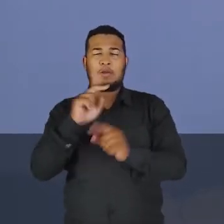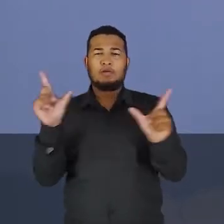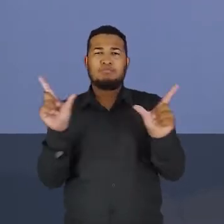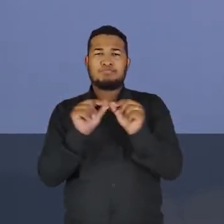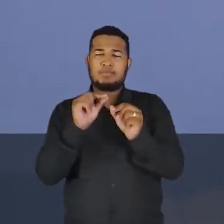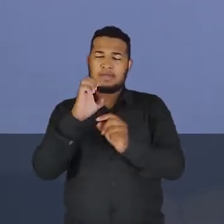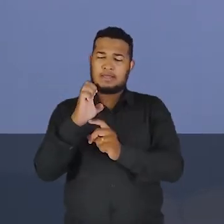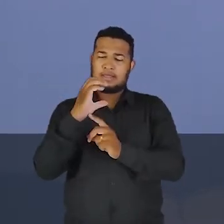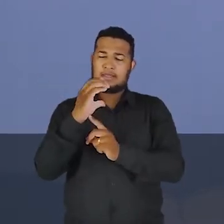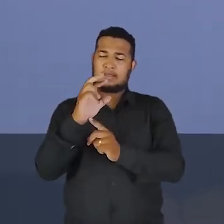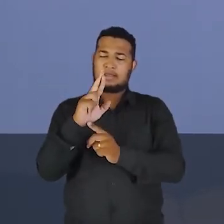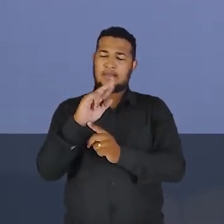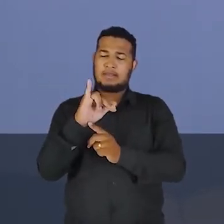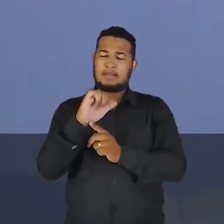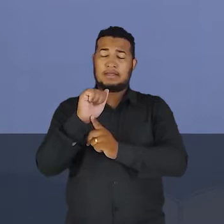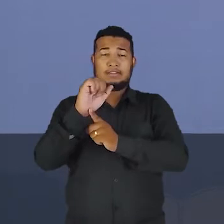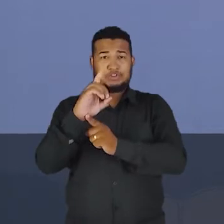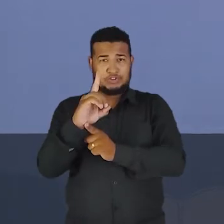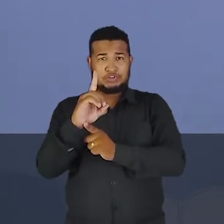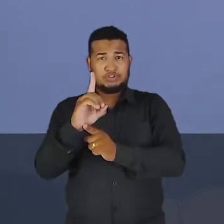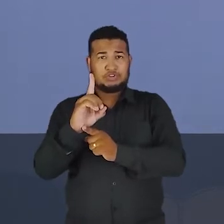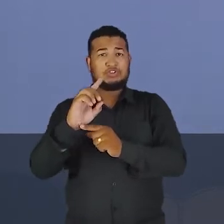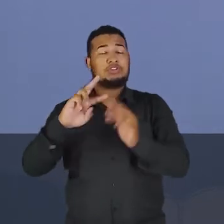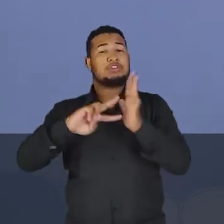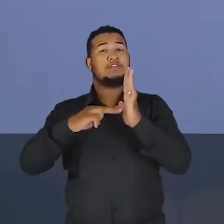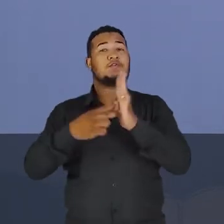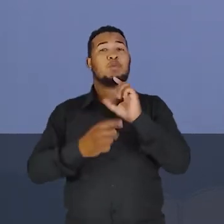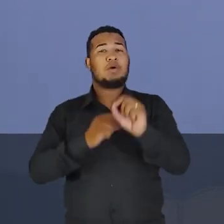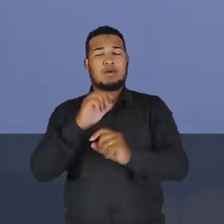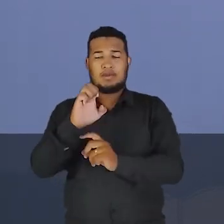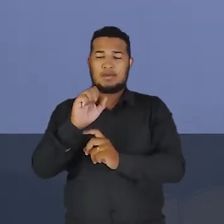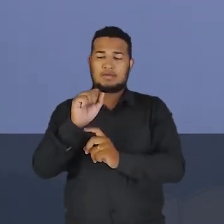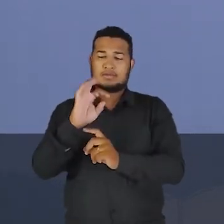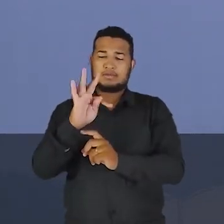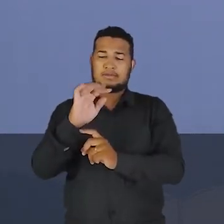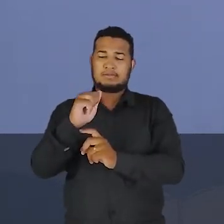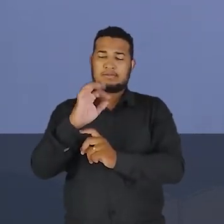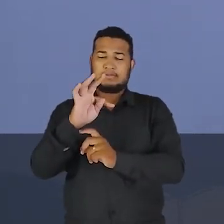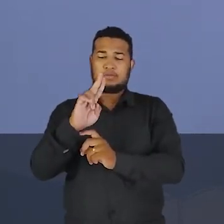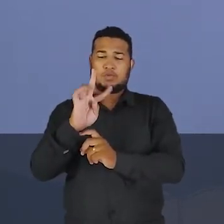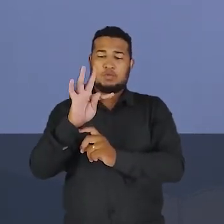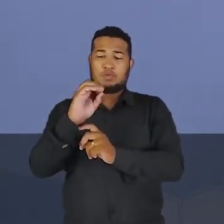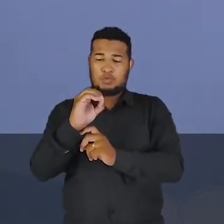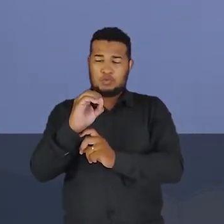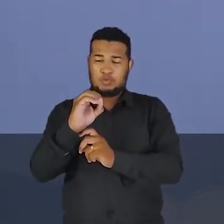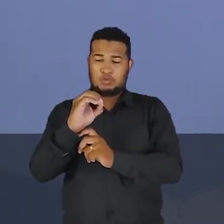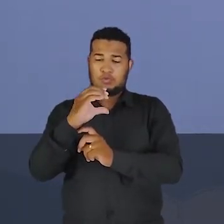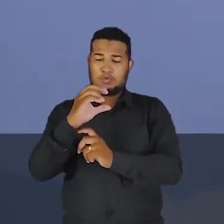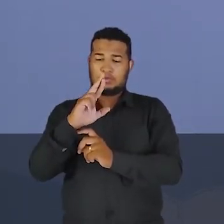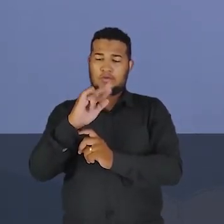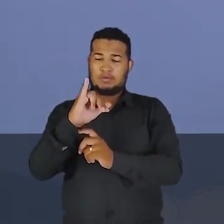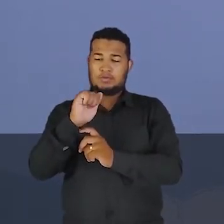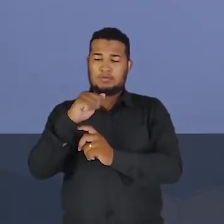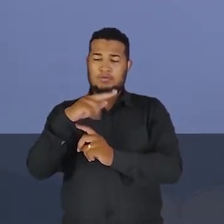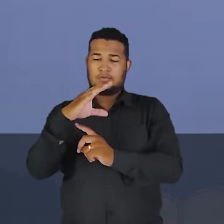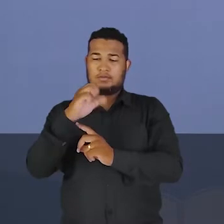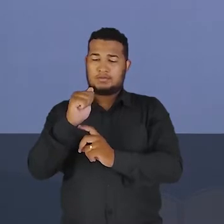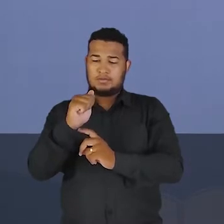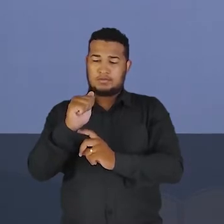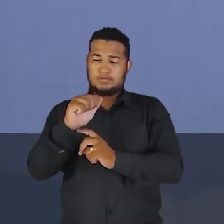sigla, Estatuto da Criança e do Adolescente, vem informando quais são os tipos de